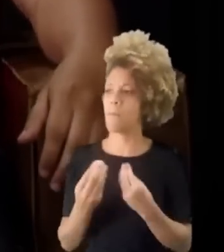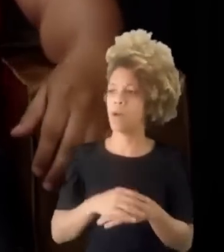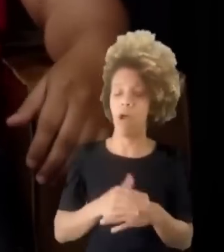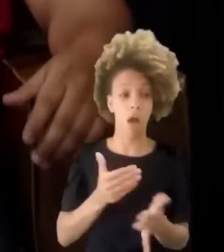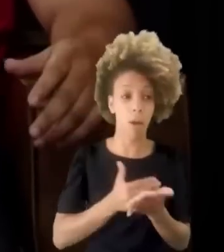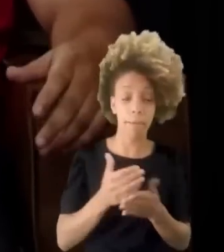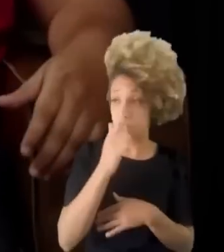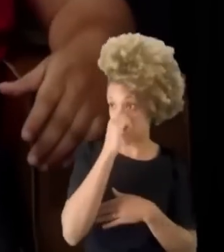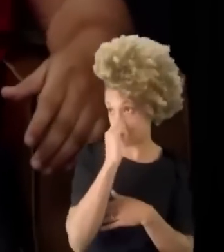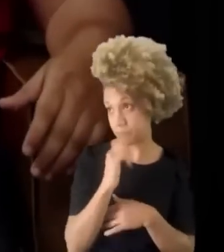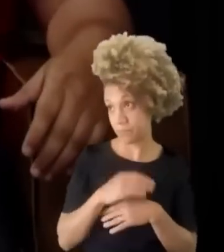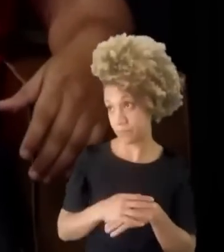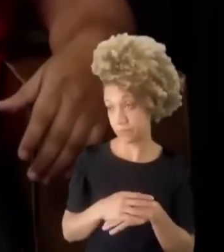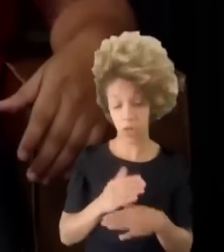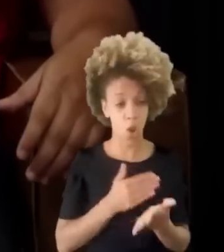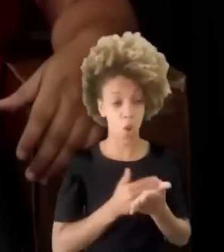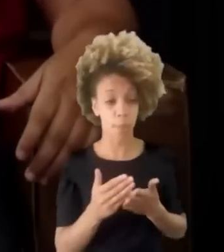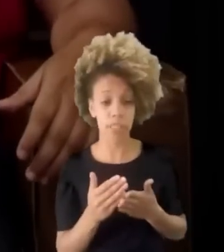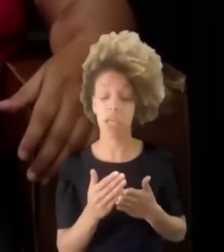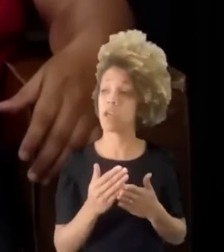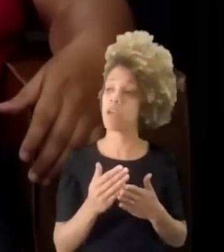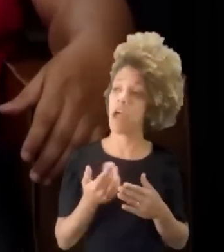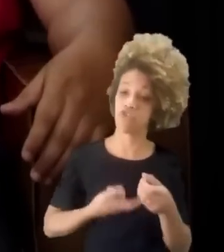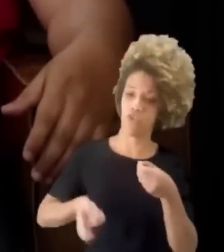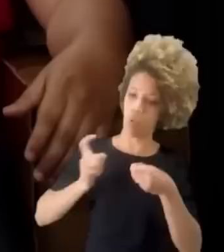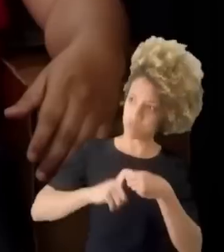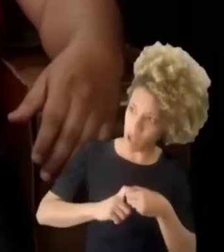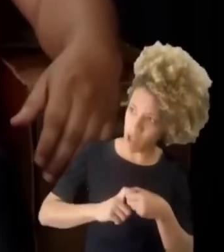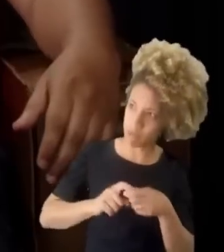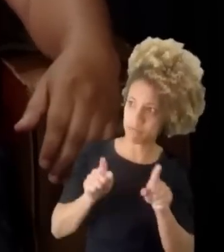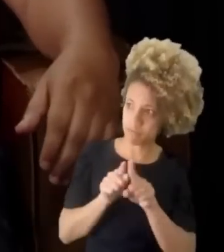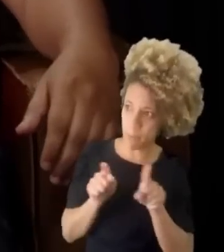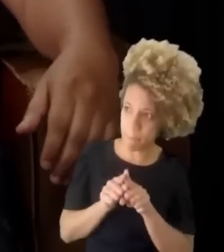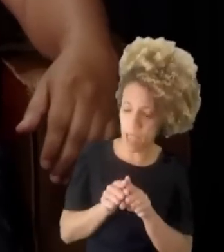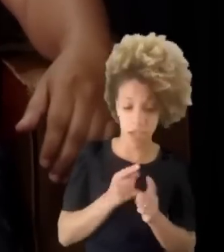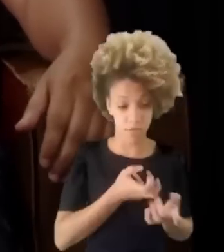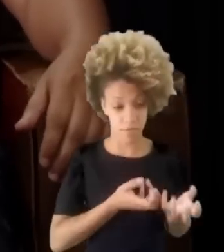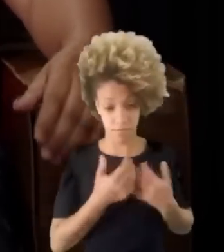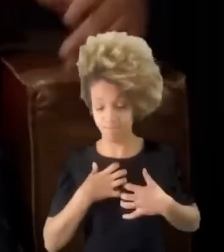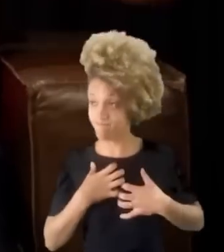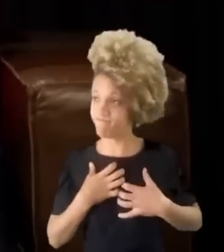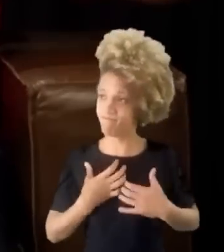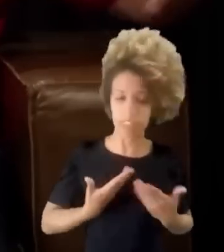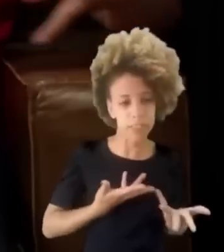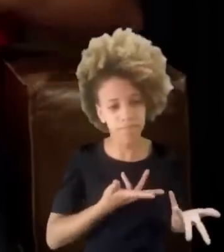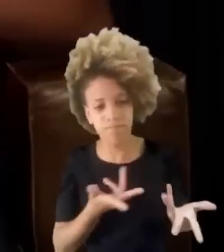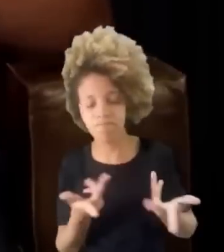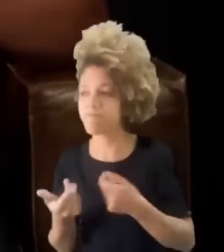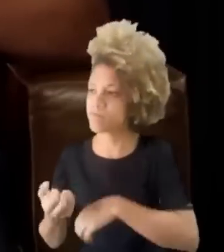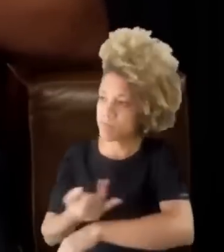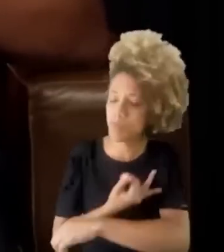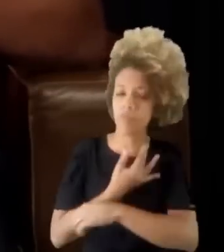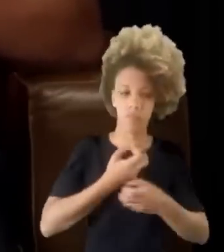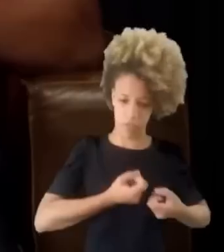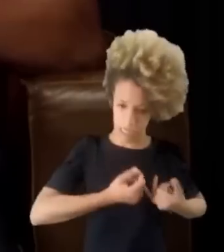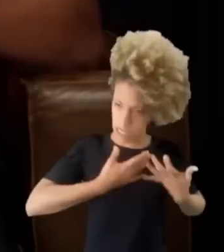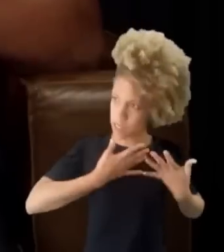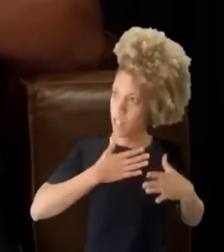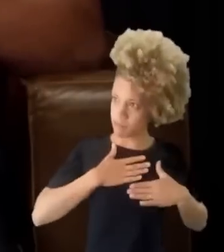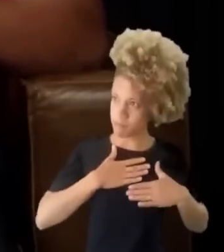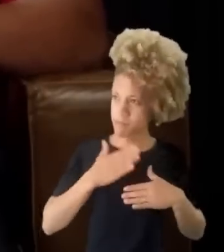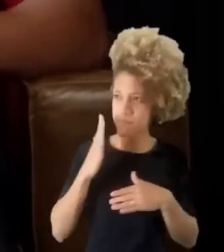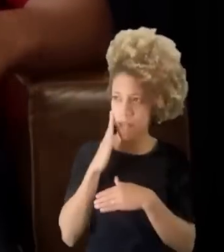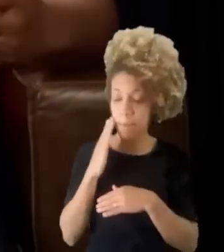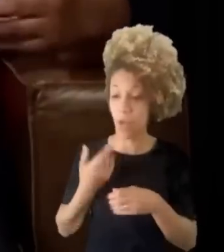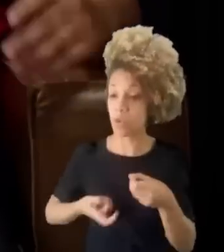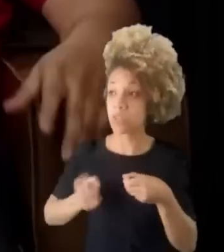eu comecei eu comecei o caminho de voltar para caminhada e e e sensibilizar os meus e conseguir fortificar na caminhada da